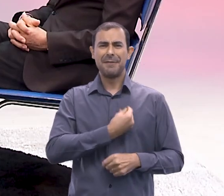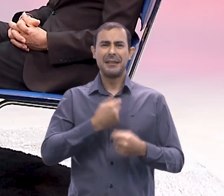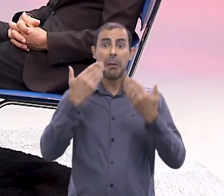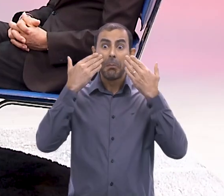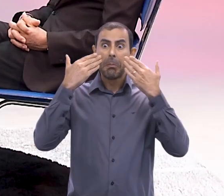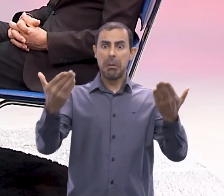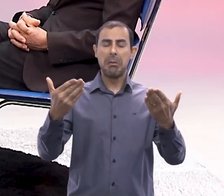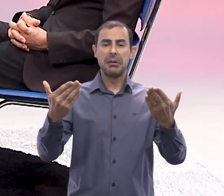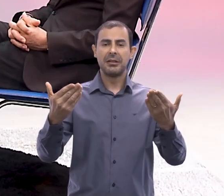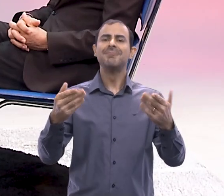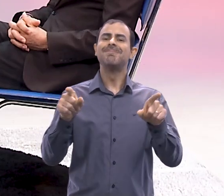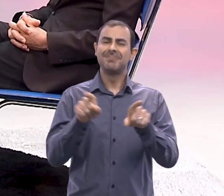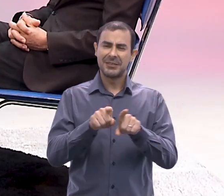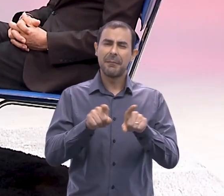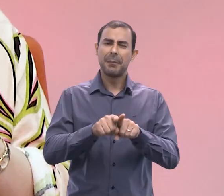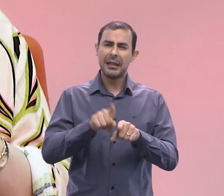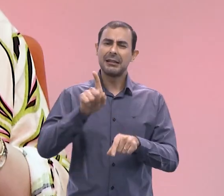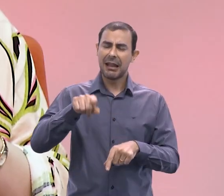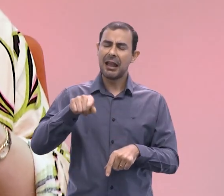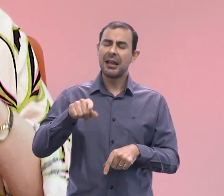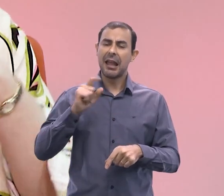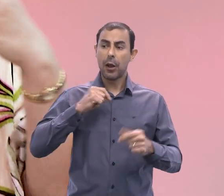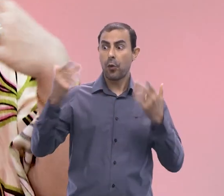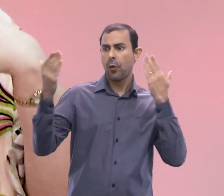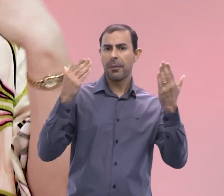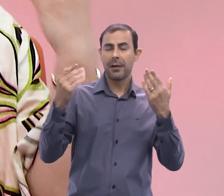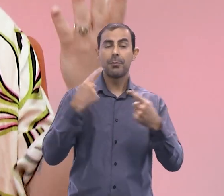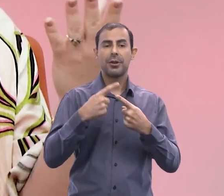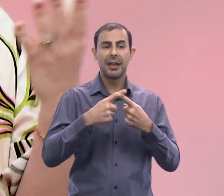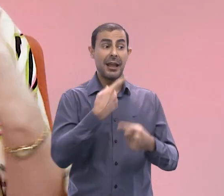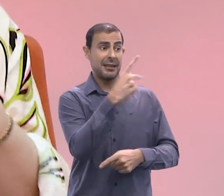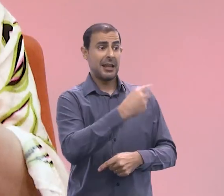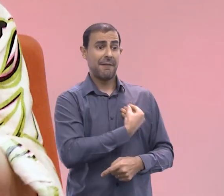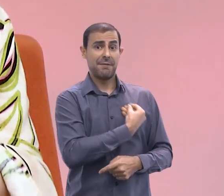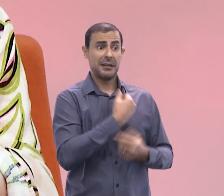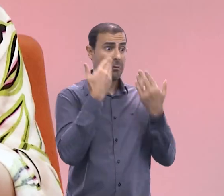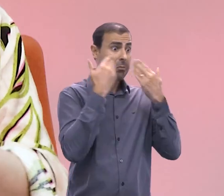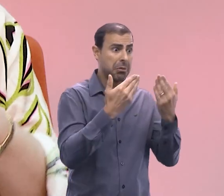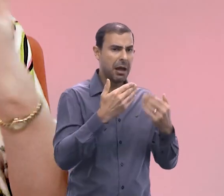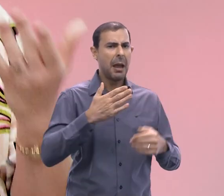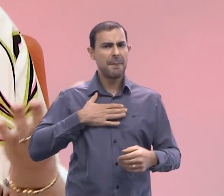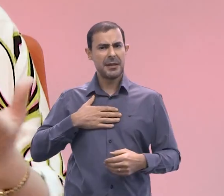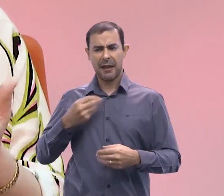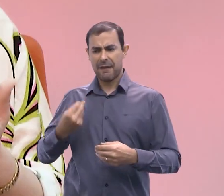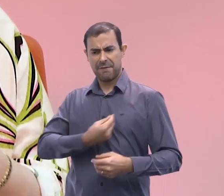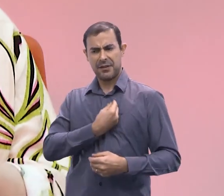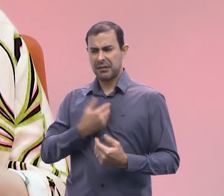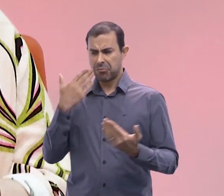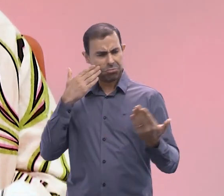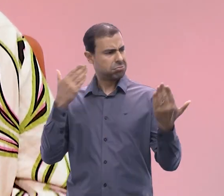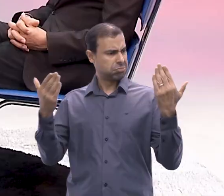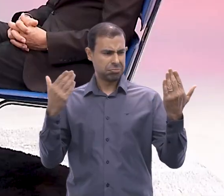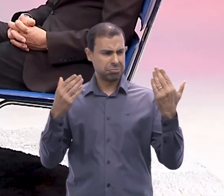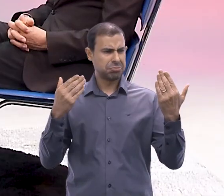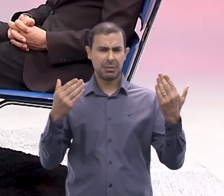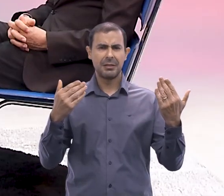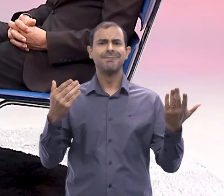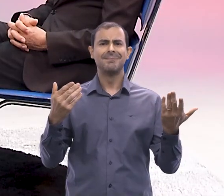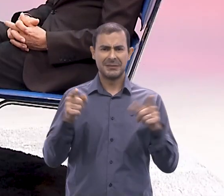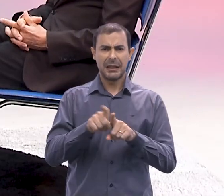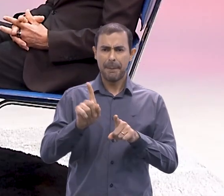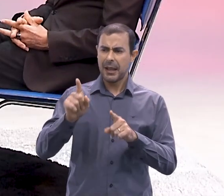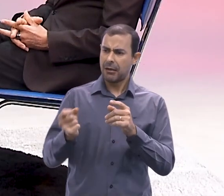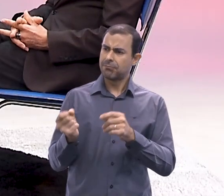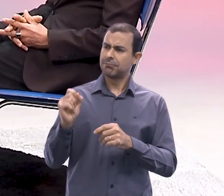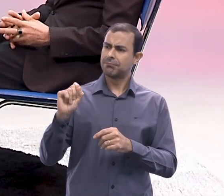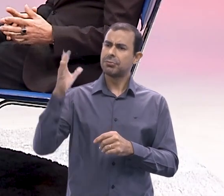muito exposta. Isso também é um fator, né, essa comparação com a vida do outro. Isso também é um gatilho para esse tipo de